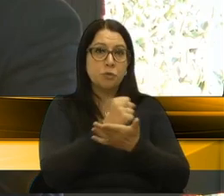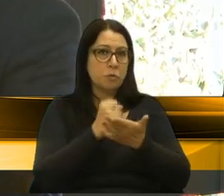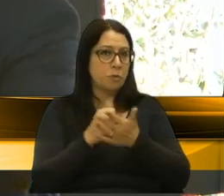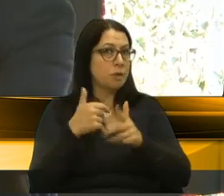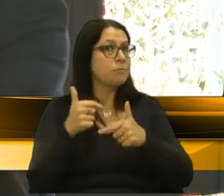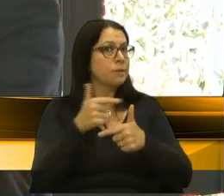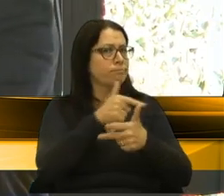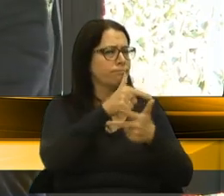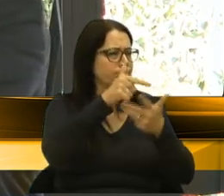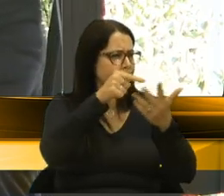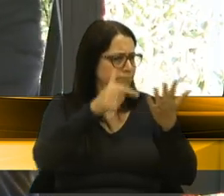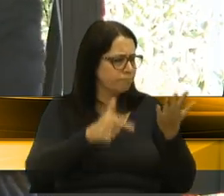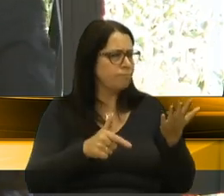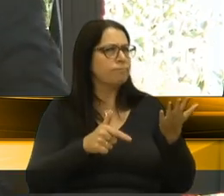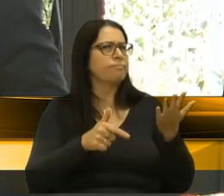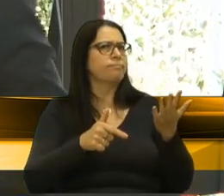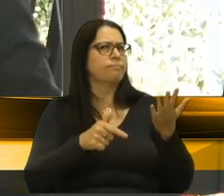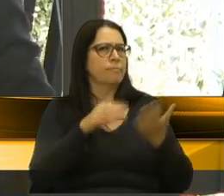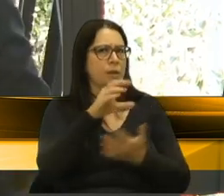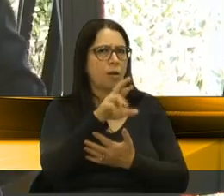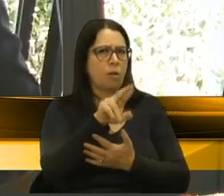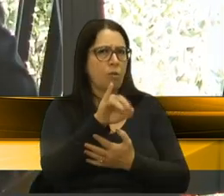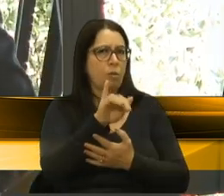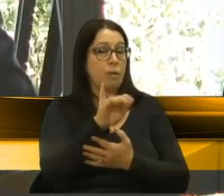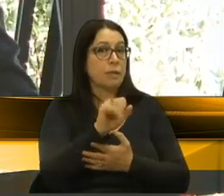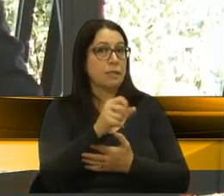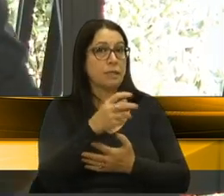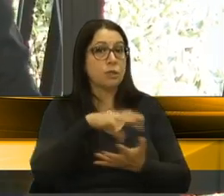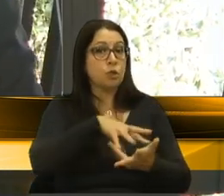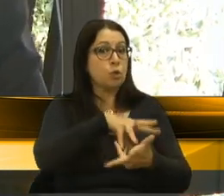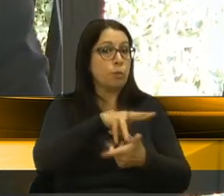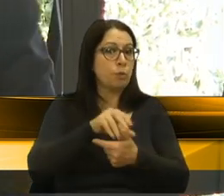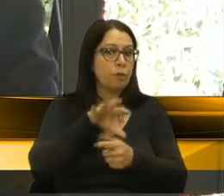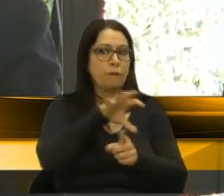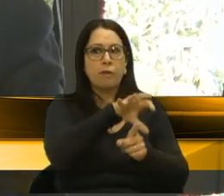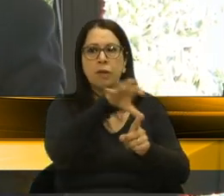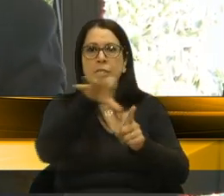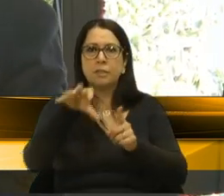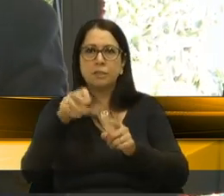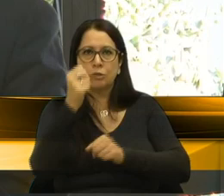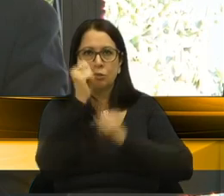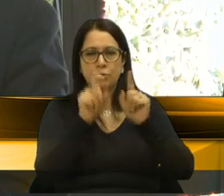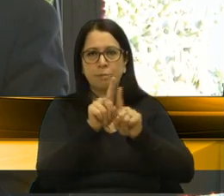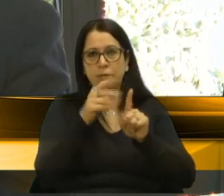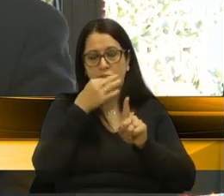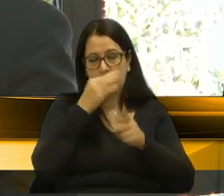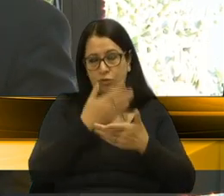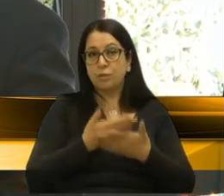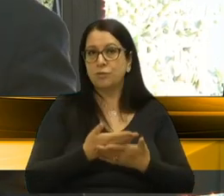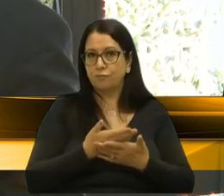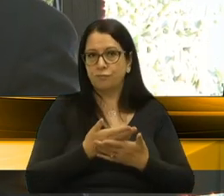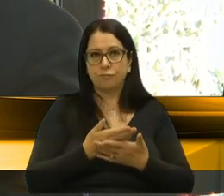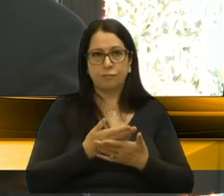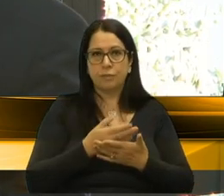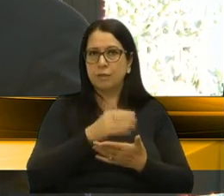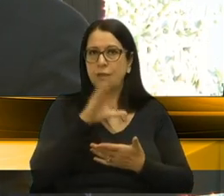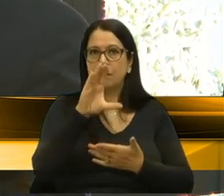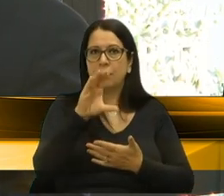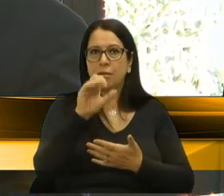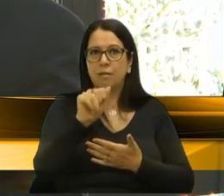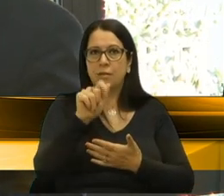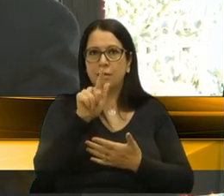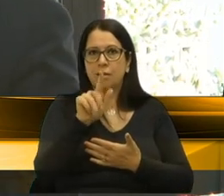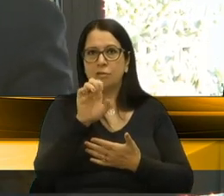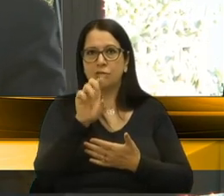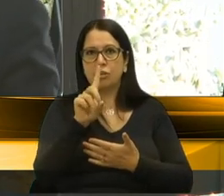Nós temos tido aí uma crise sem precedentes no mundo que está afetando diretamente a indústria de Caxias do Sul. Nem o CAGED,